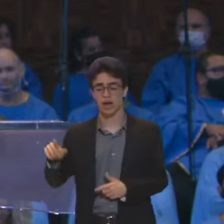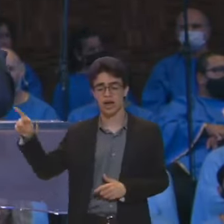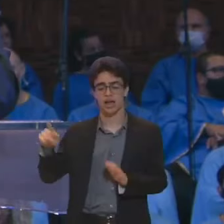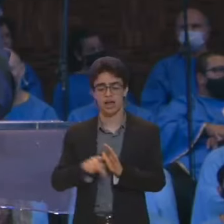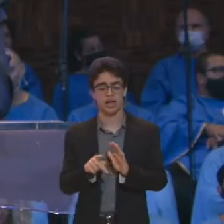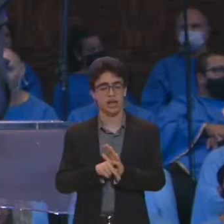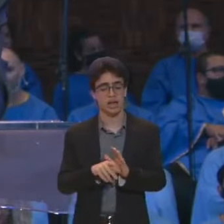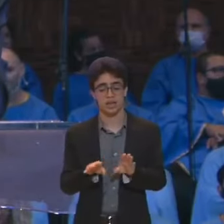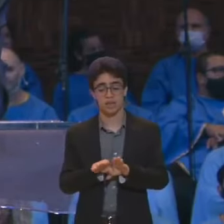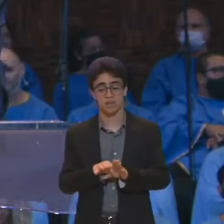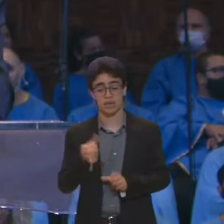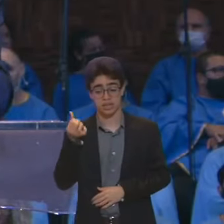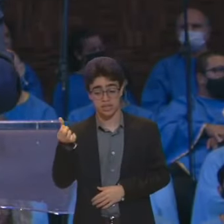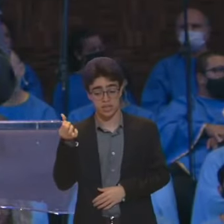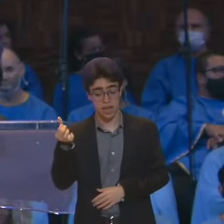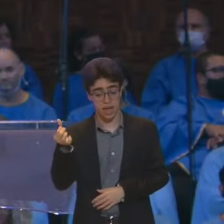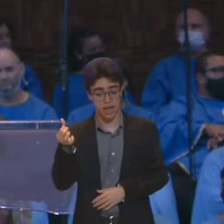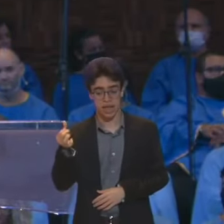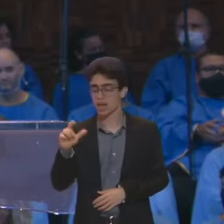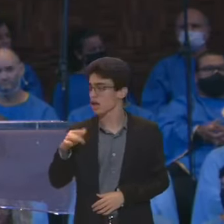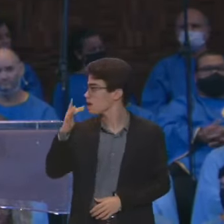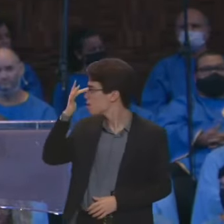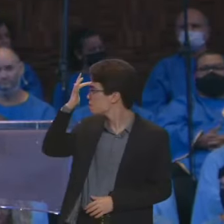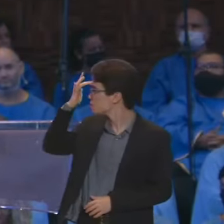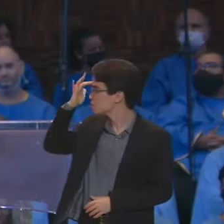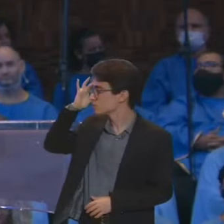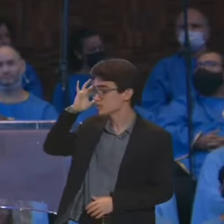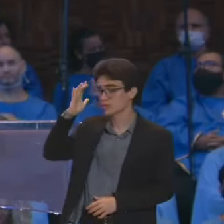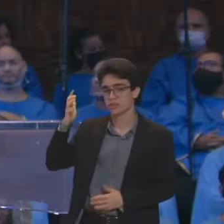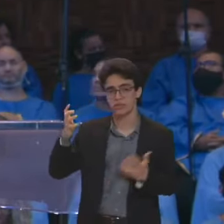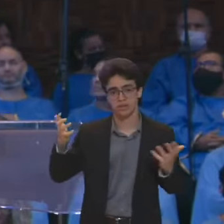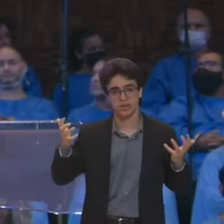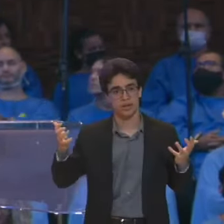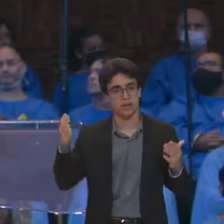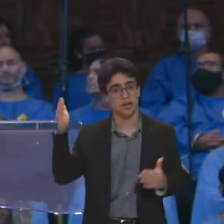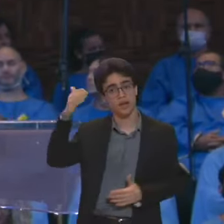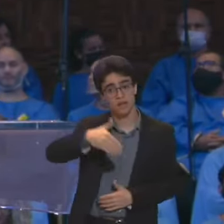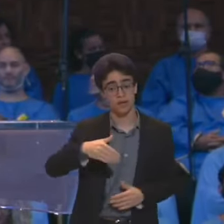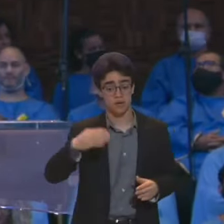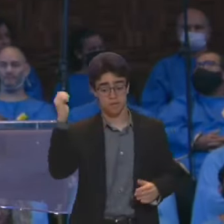6 deles, onde as pessoas que querem vir para o Brasil e para outros lugares do mundo,